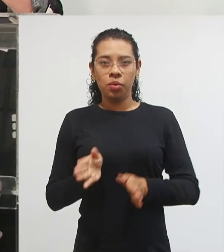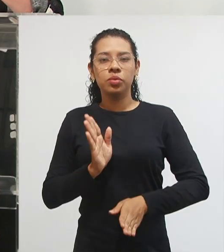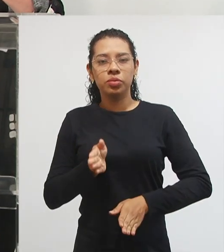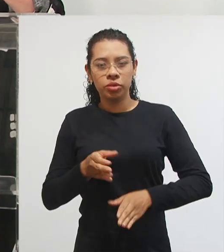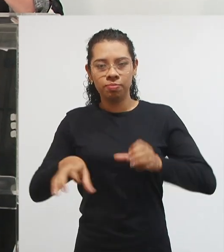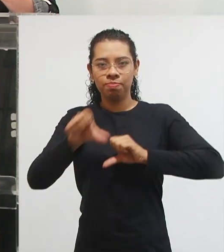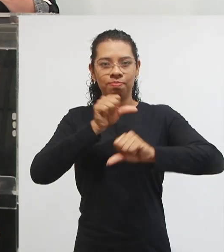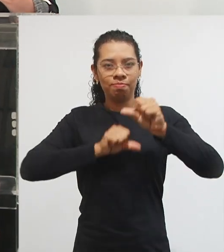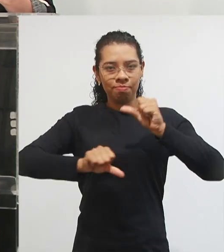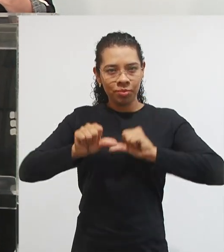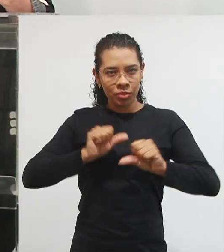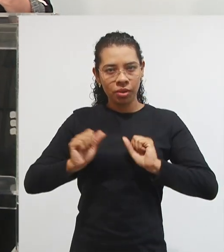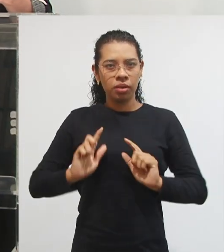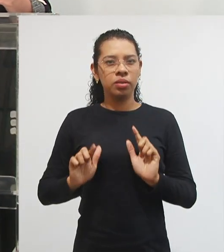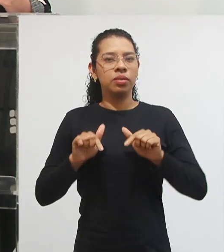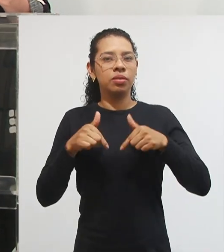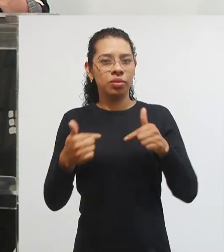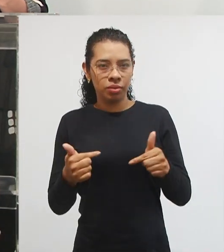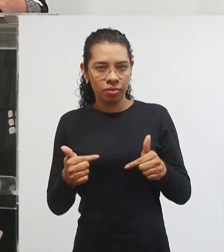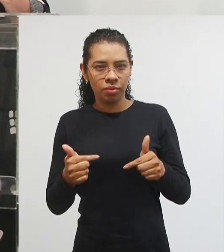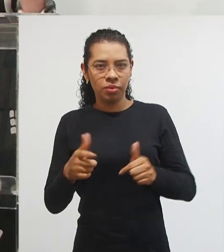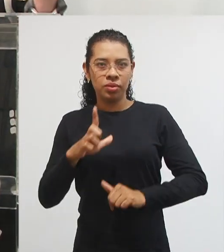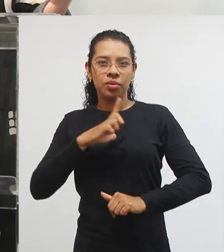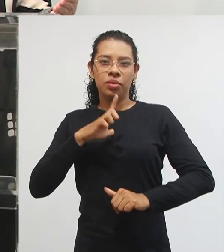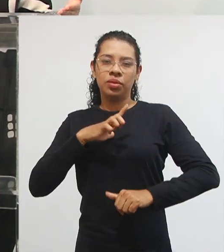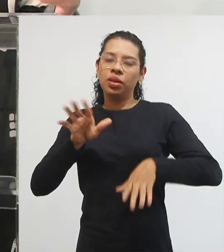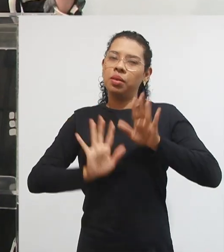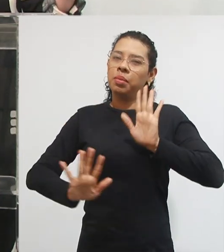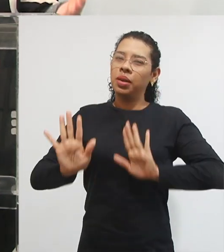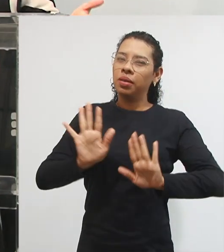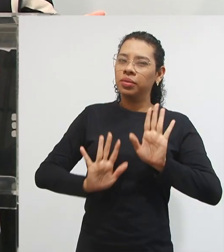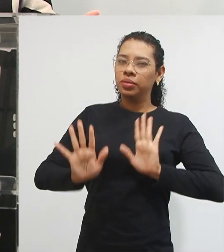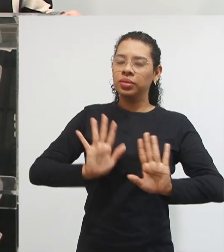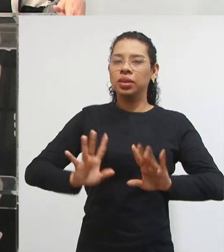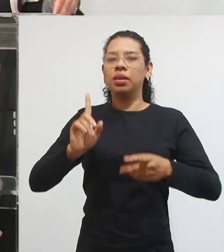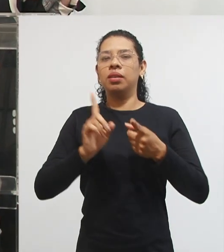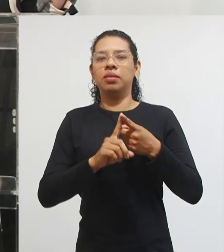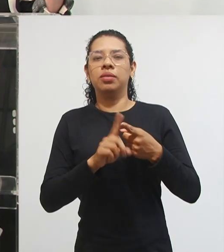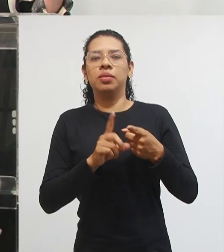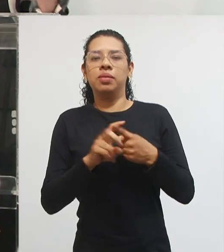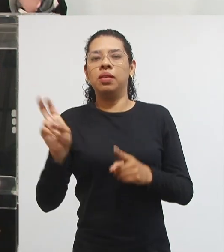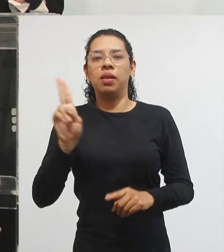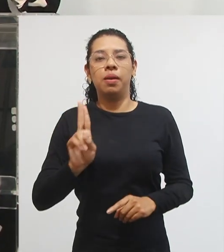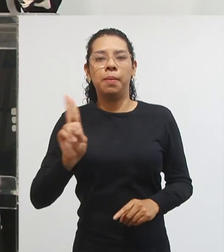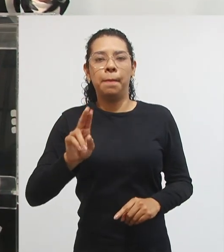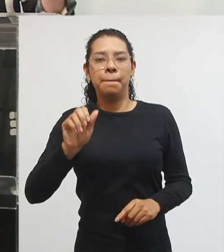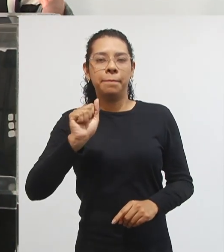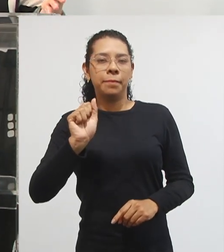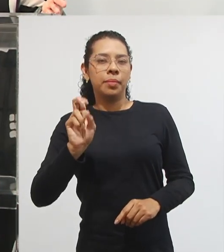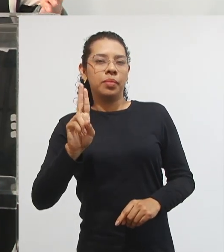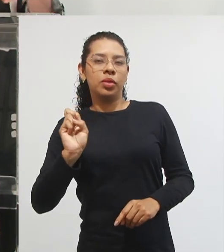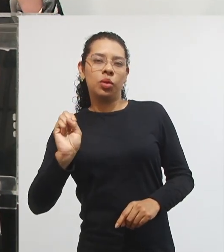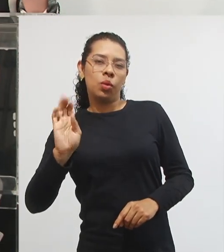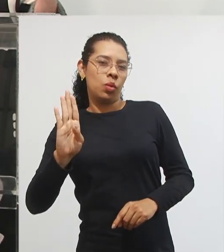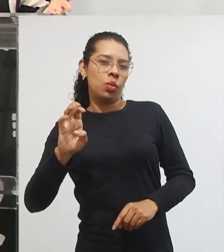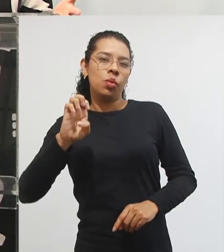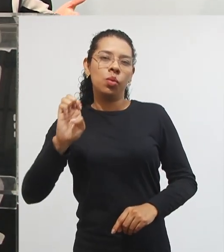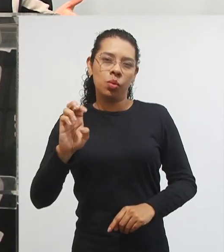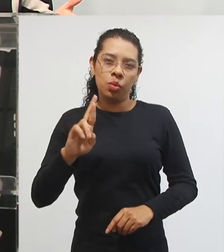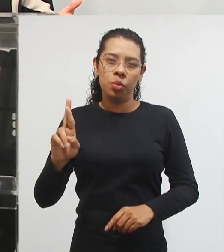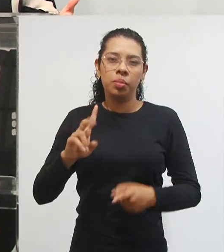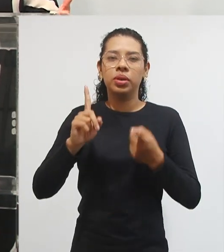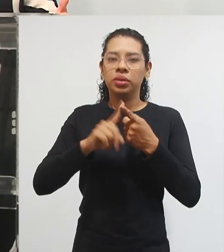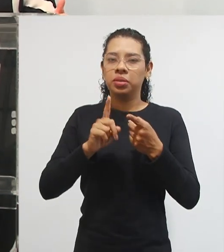o seu comportamento, então estão pegando carro de aplicativo, táxi, enfim, fazendo outro tipo de transporte quando saem